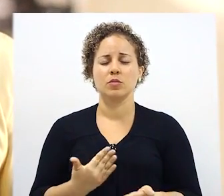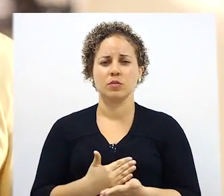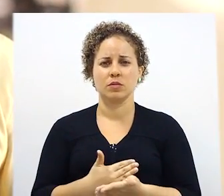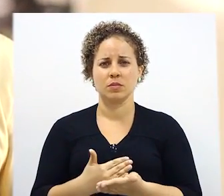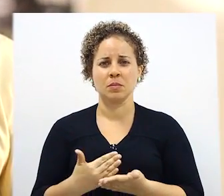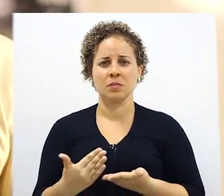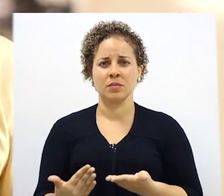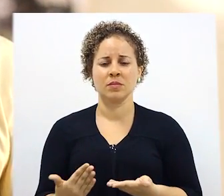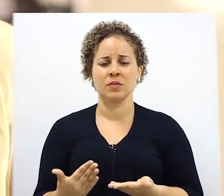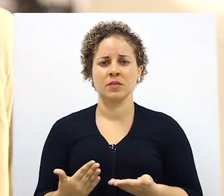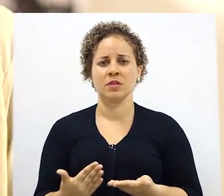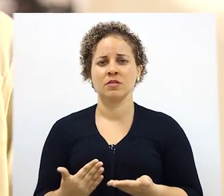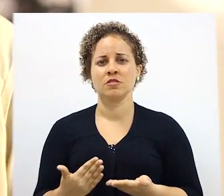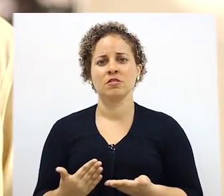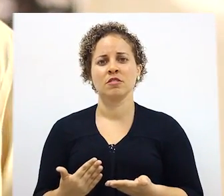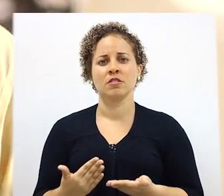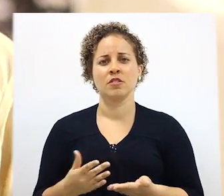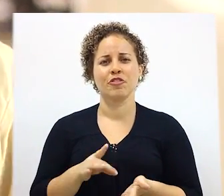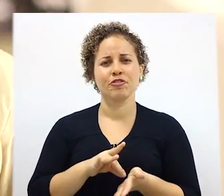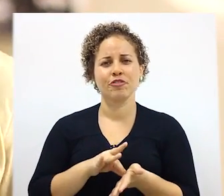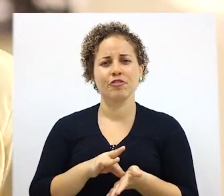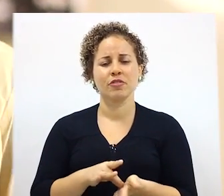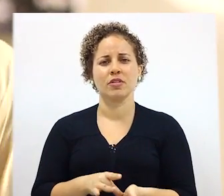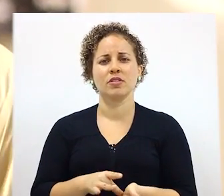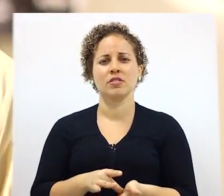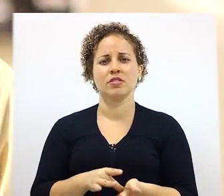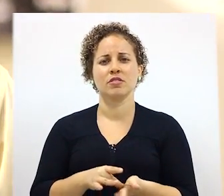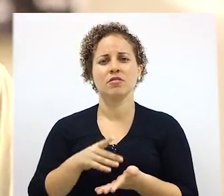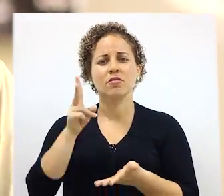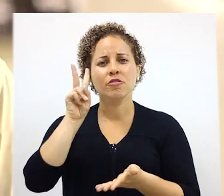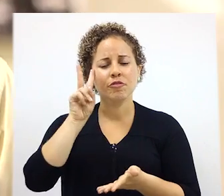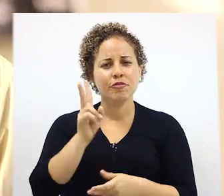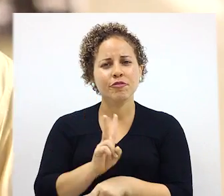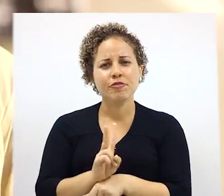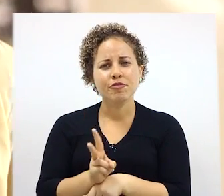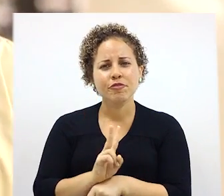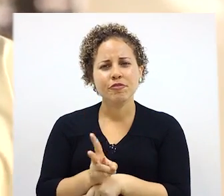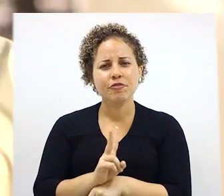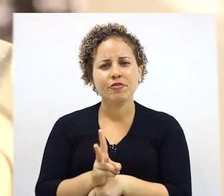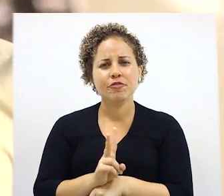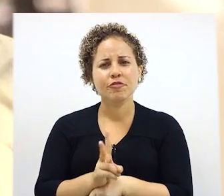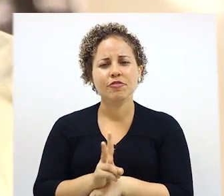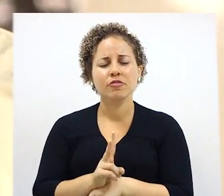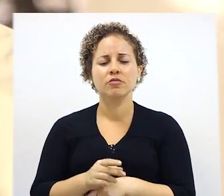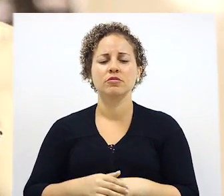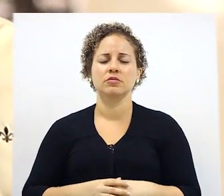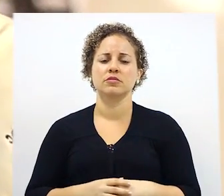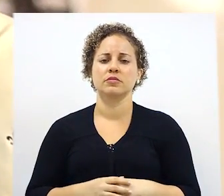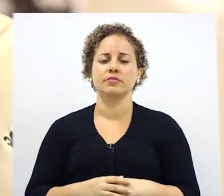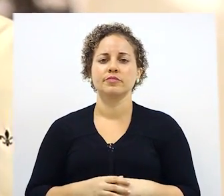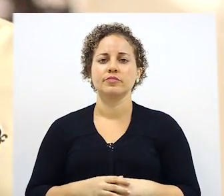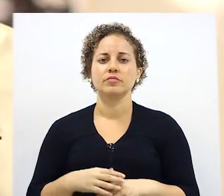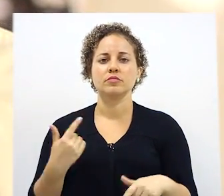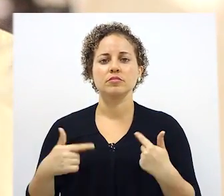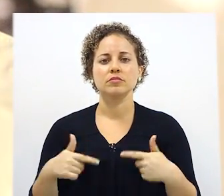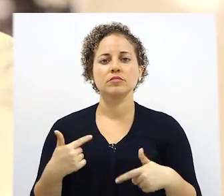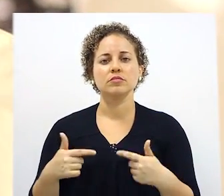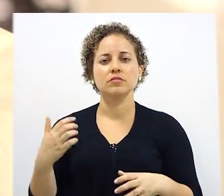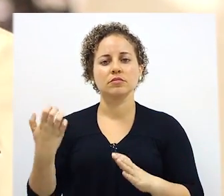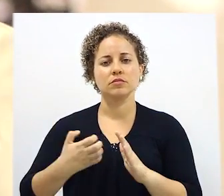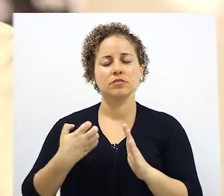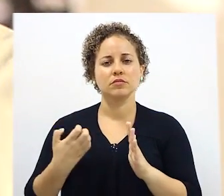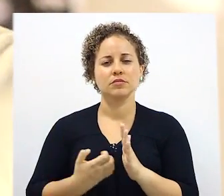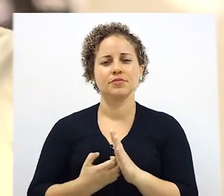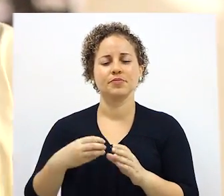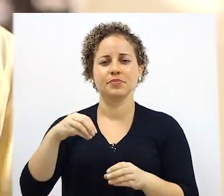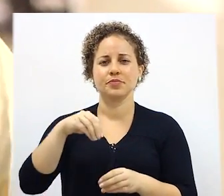a efetivar mais, ou seja, a fiscalizar com mais rigor, né, a área das empresas do